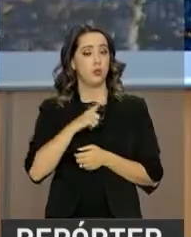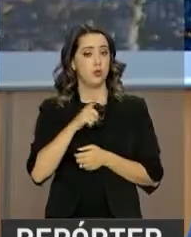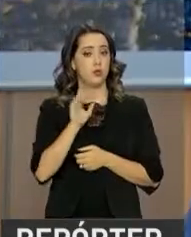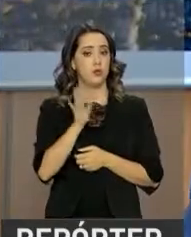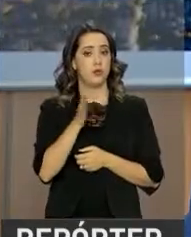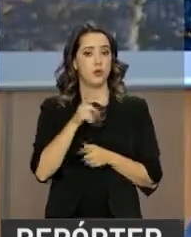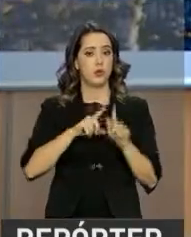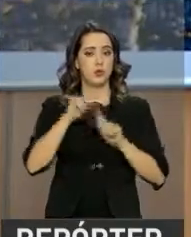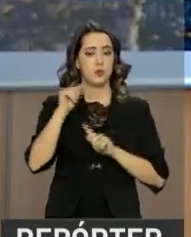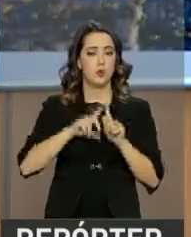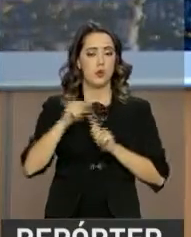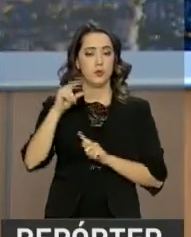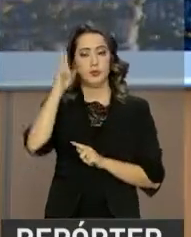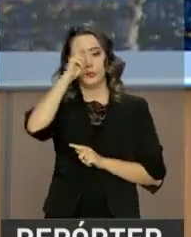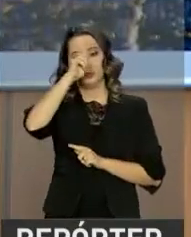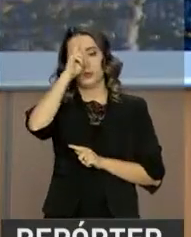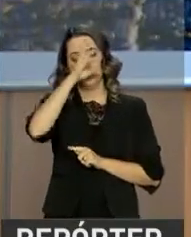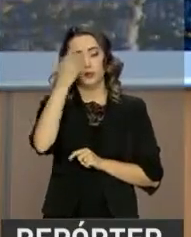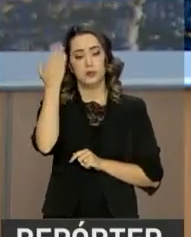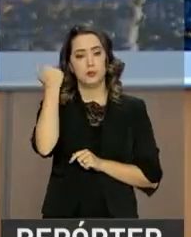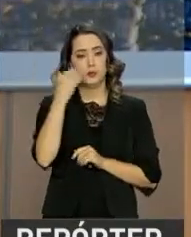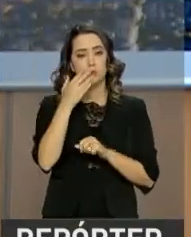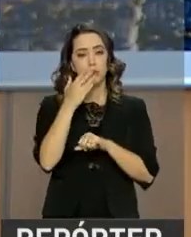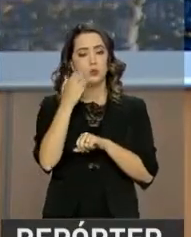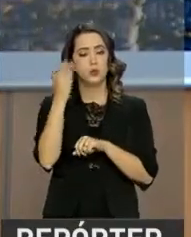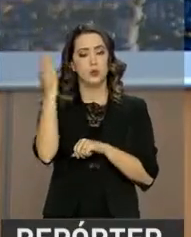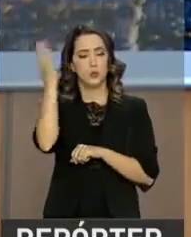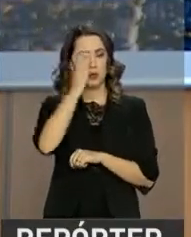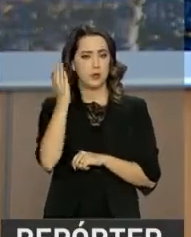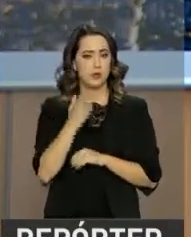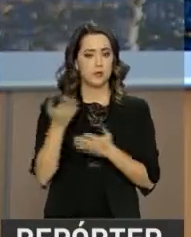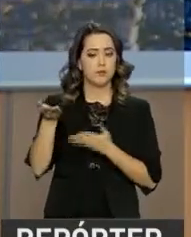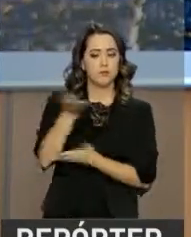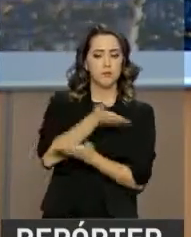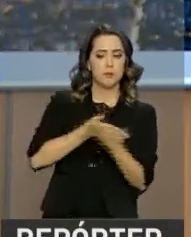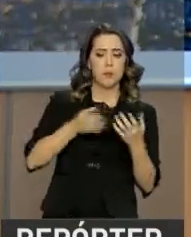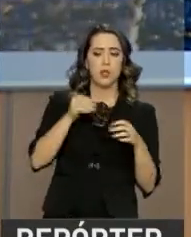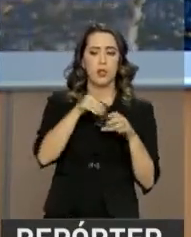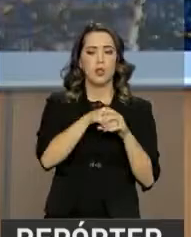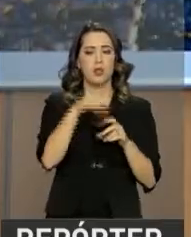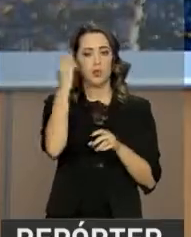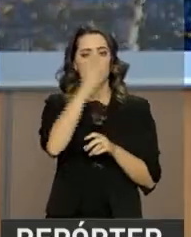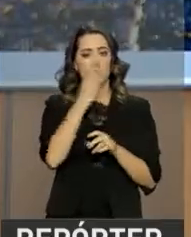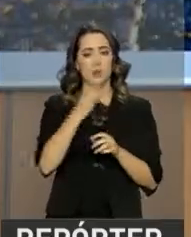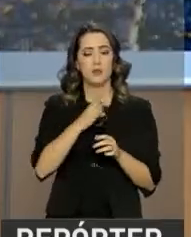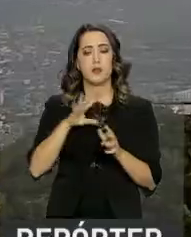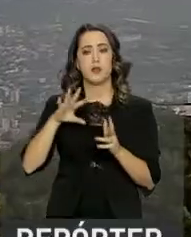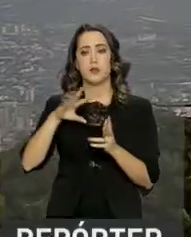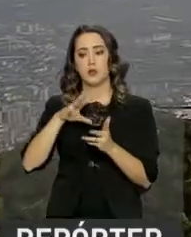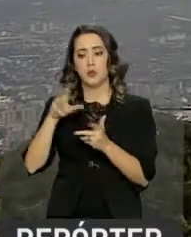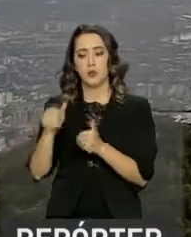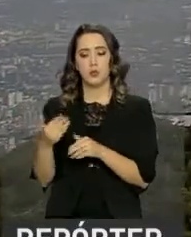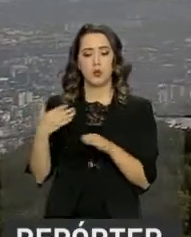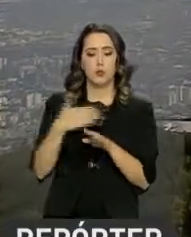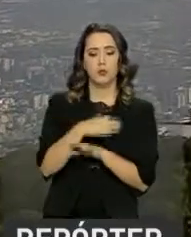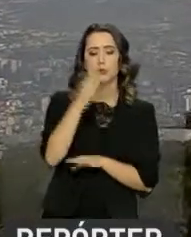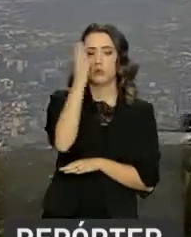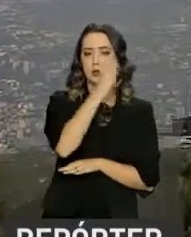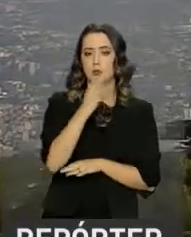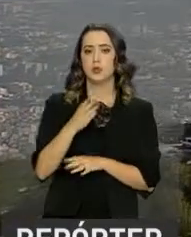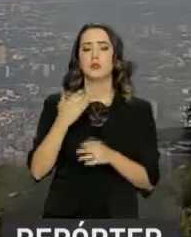os recordes históricos do verão brasileiro, de movimentação, tanto internacional quanto nacional. O turismo